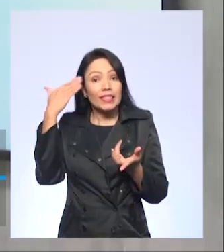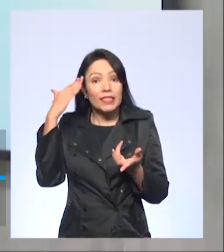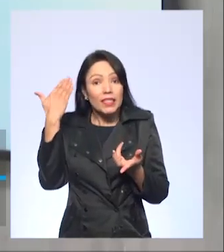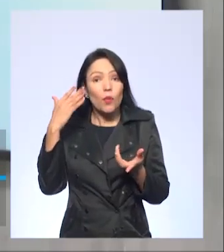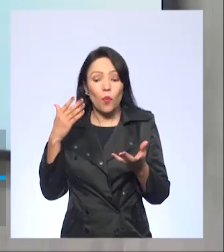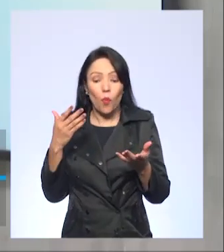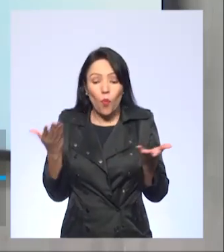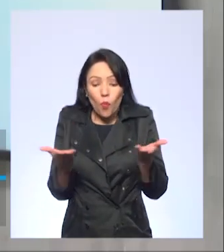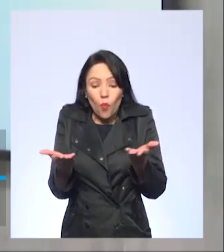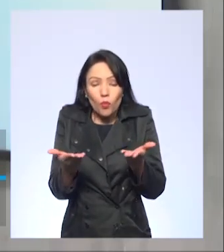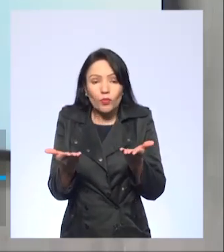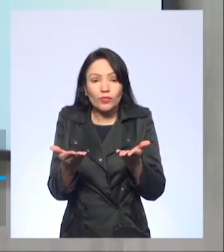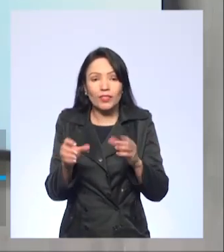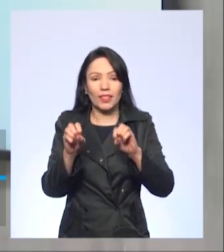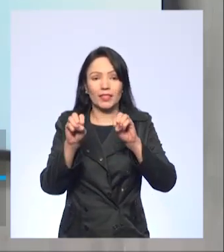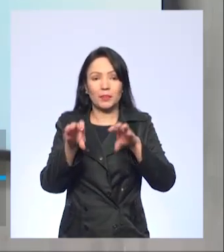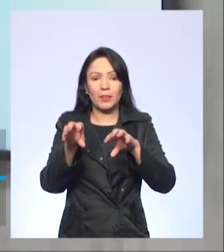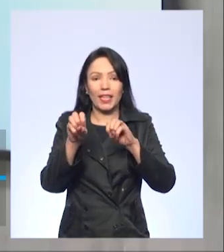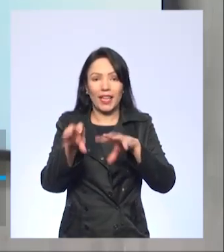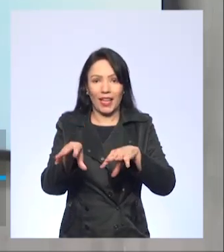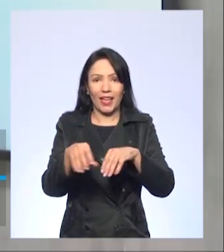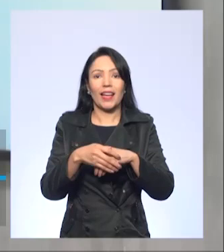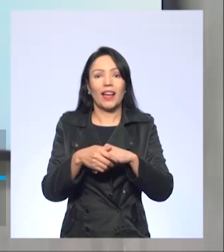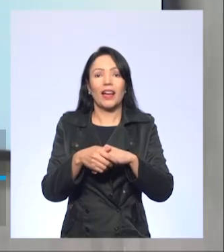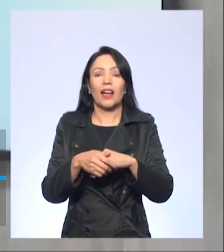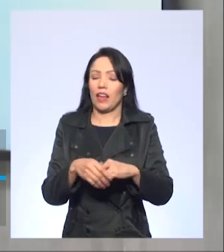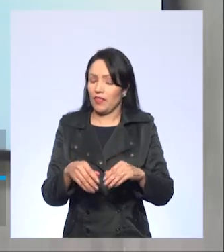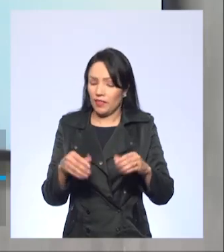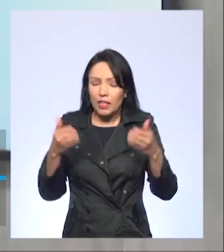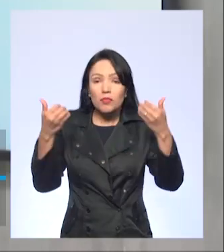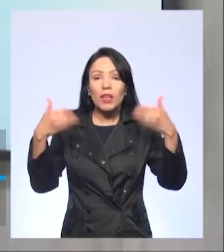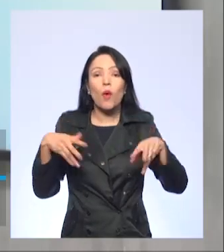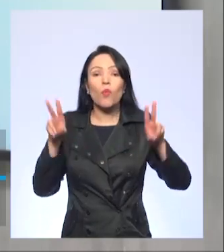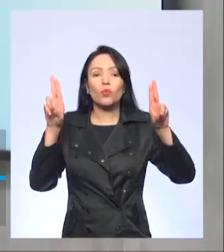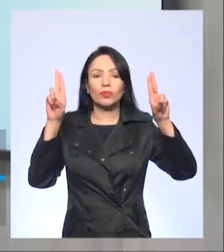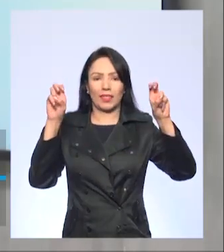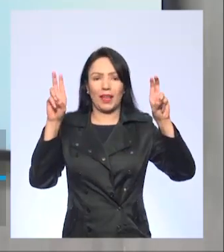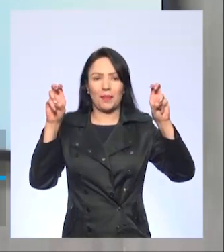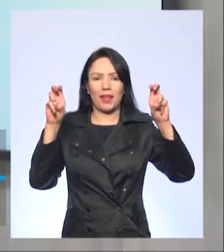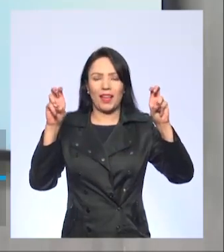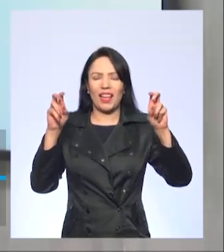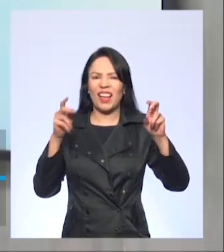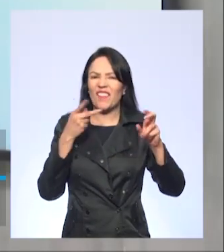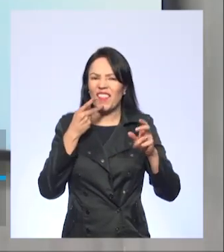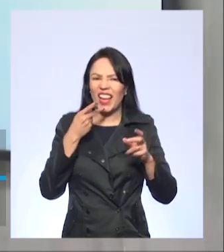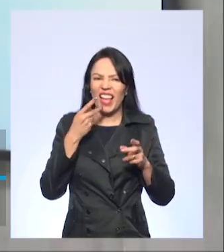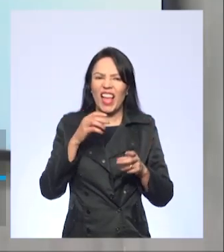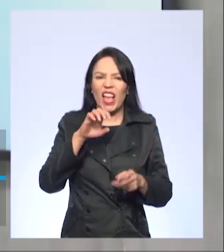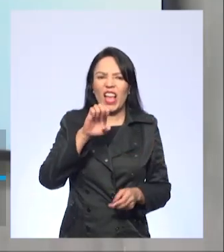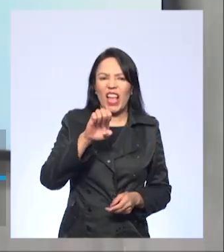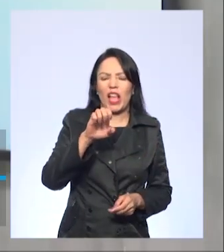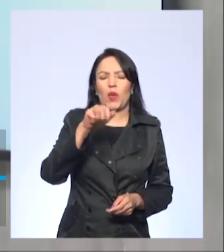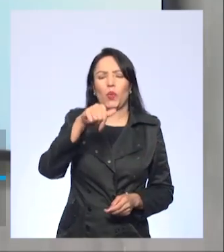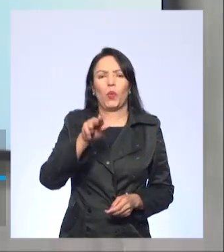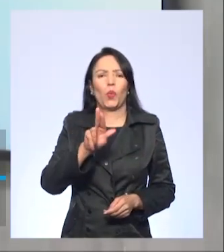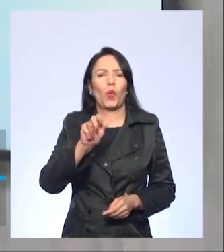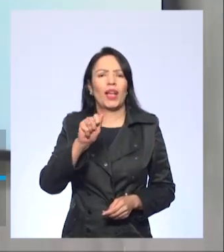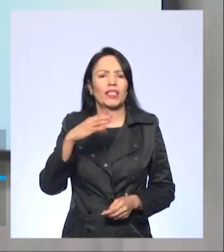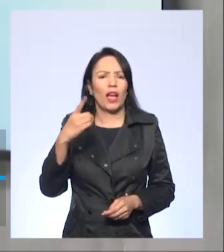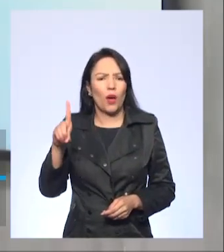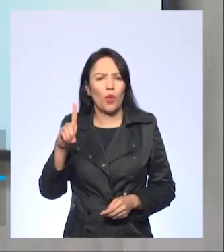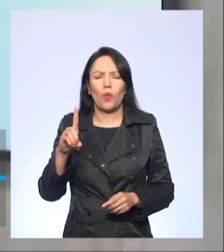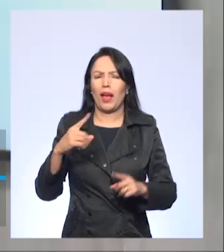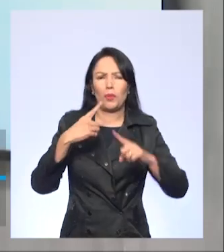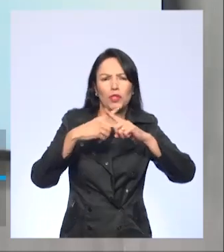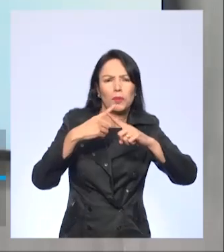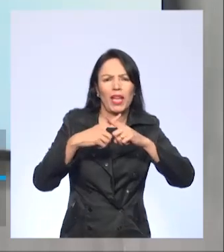da aula. A intenção da aula era falar de proporção. Não era falar de resolução de equação, monta a fração, multiplica em